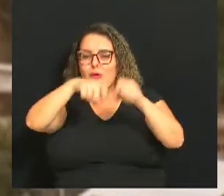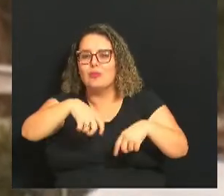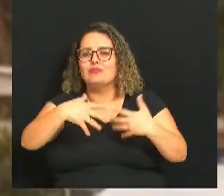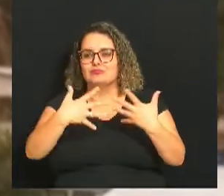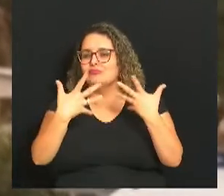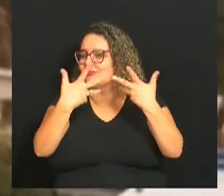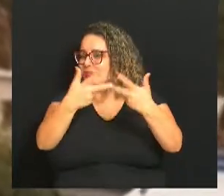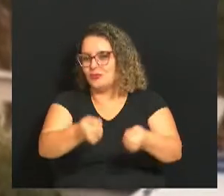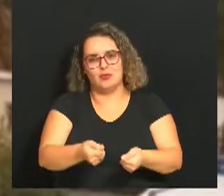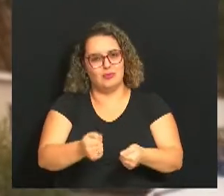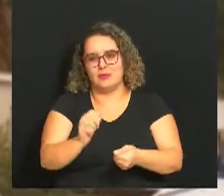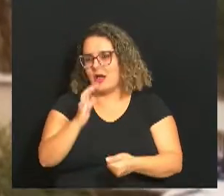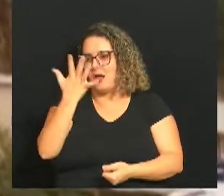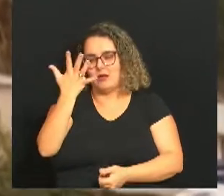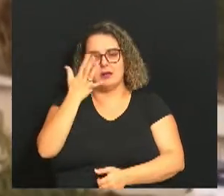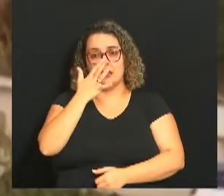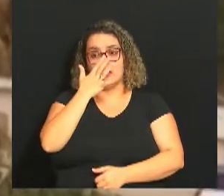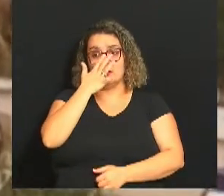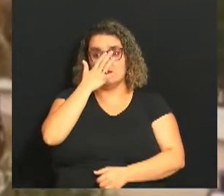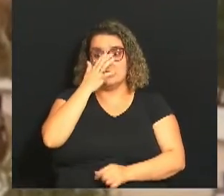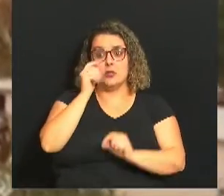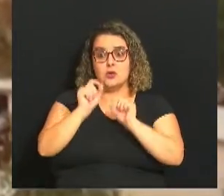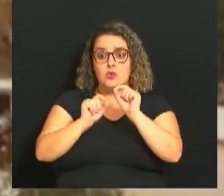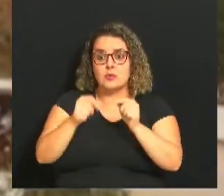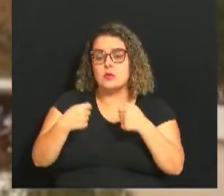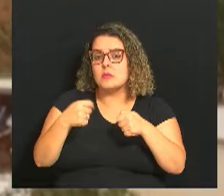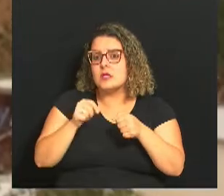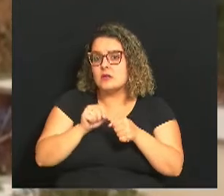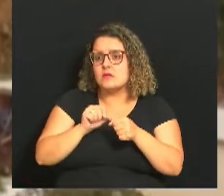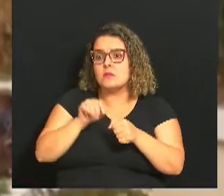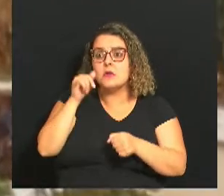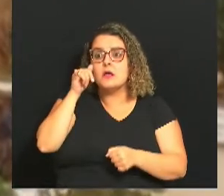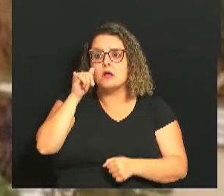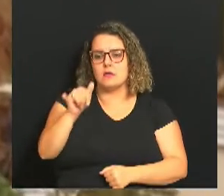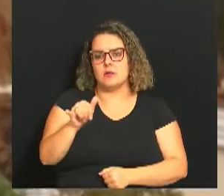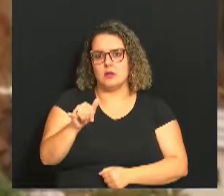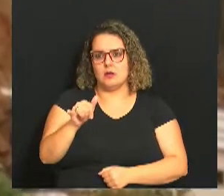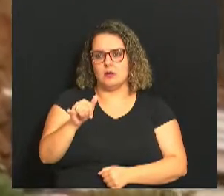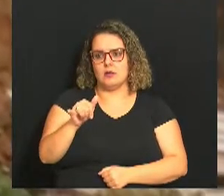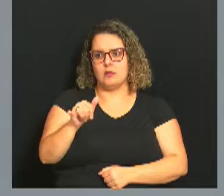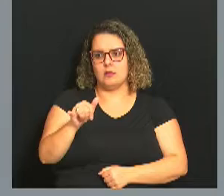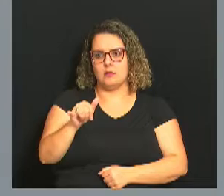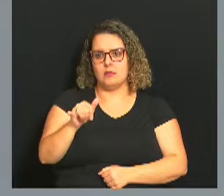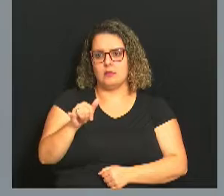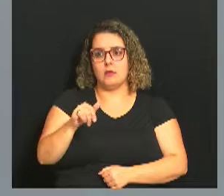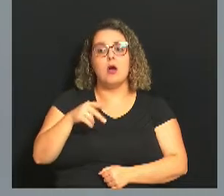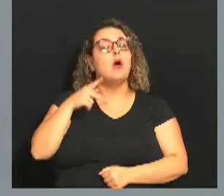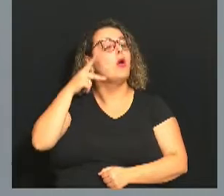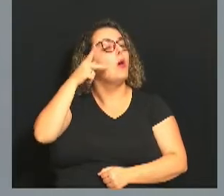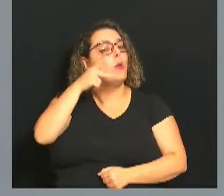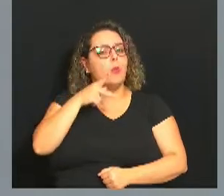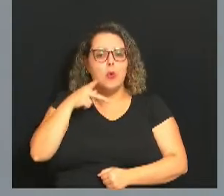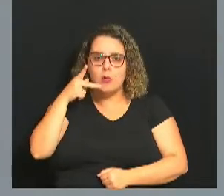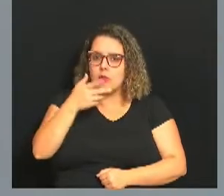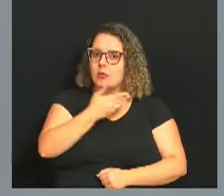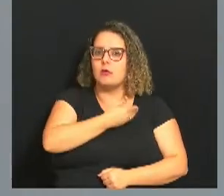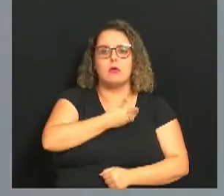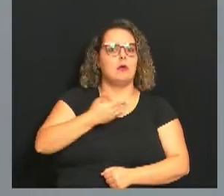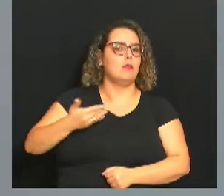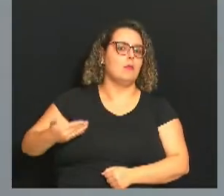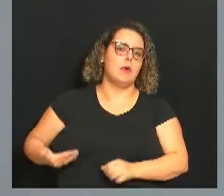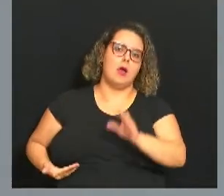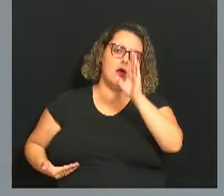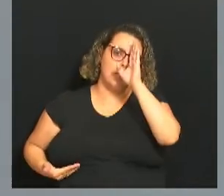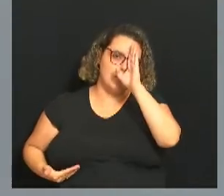esses fenômenos. E o que precisa ser feito para evitar essa tragédia? Implementação de políticas públicas para,